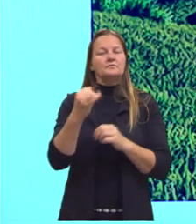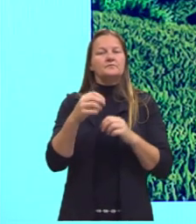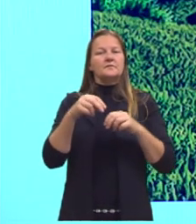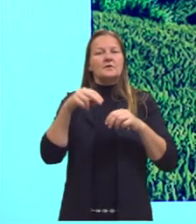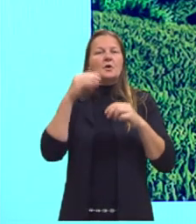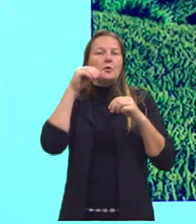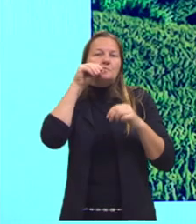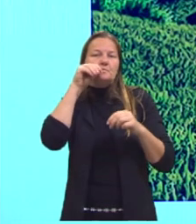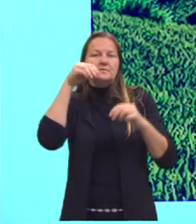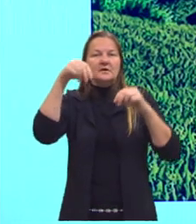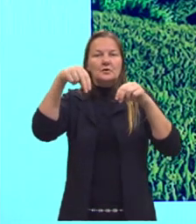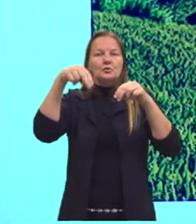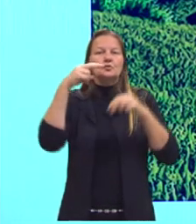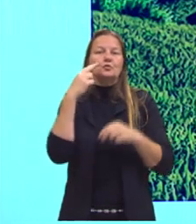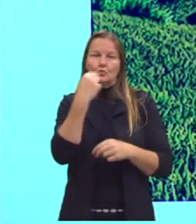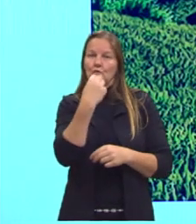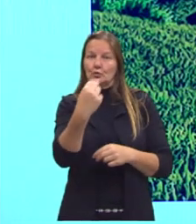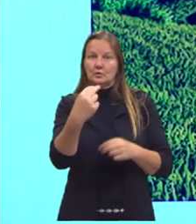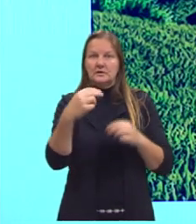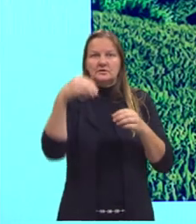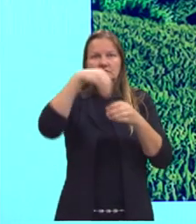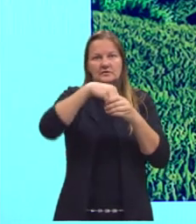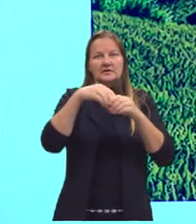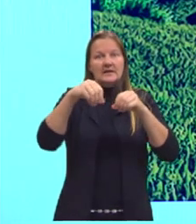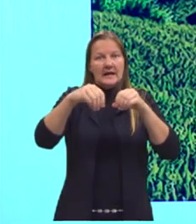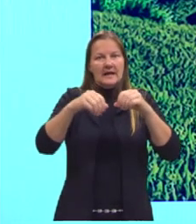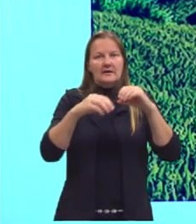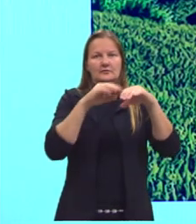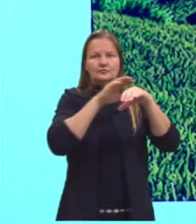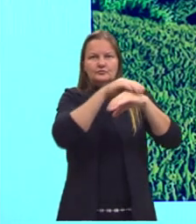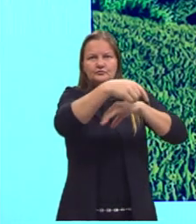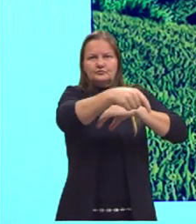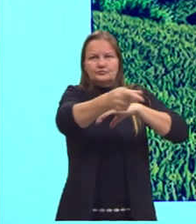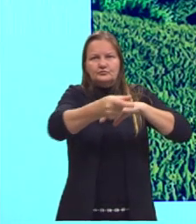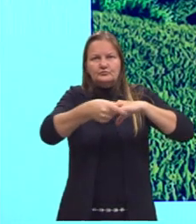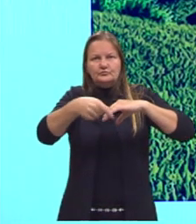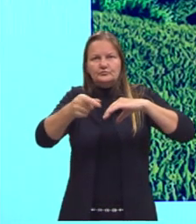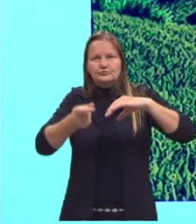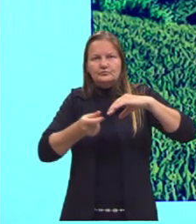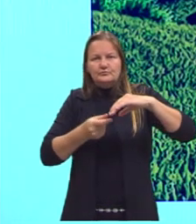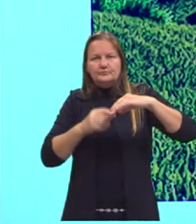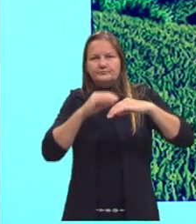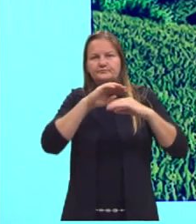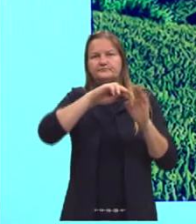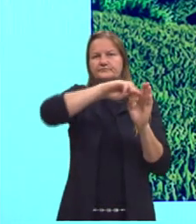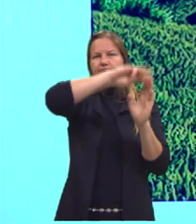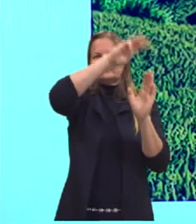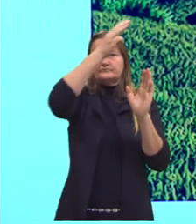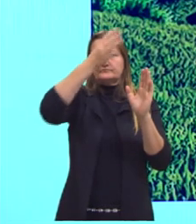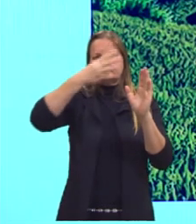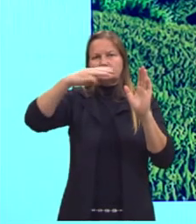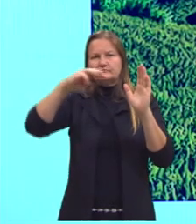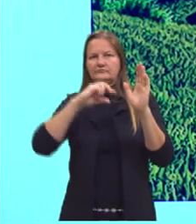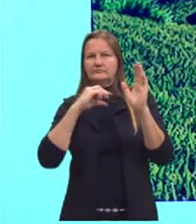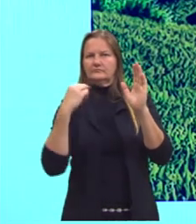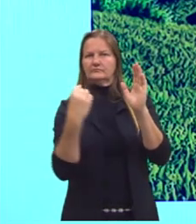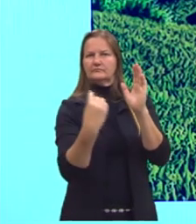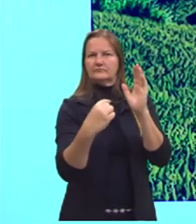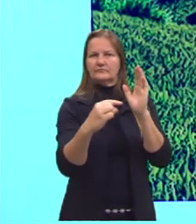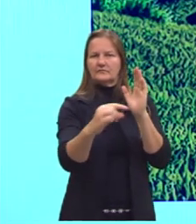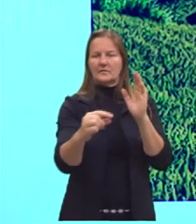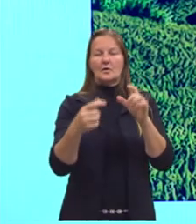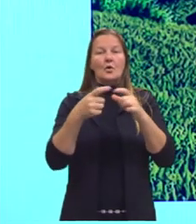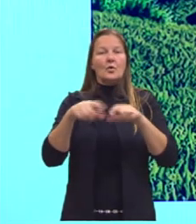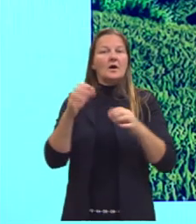que nós vimos através da lixiviação ele vai embora então tu tenta manter esse terreno agricultável além de ser um local